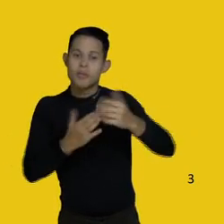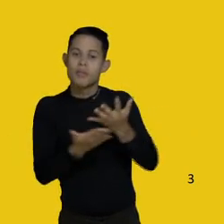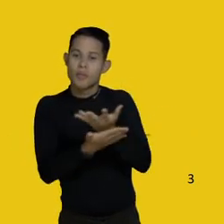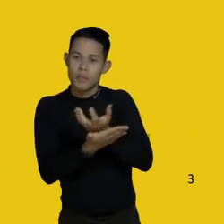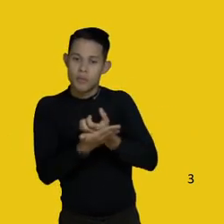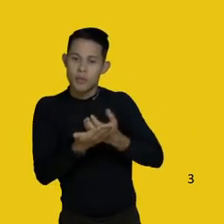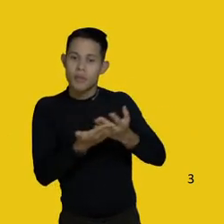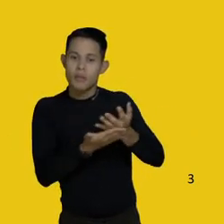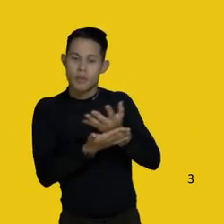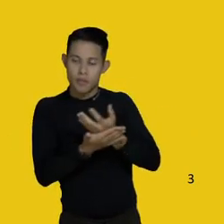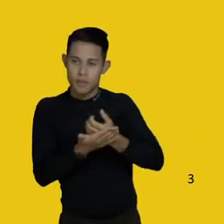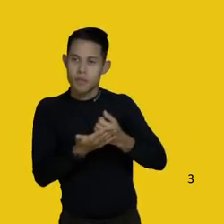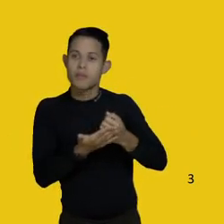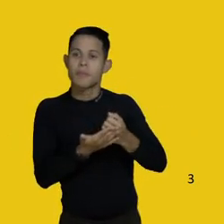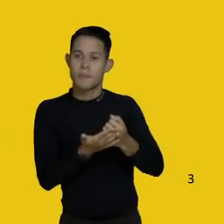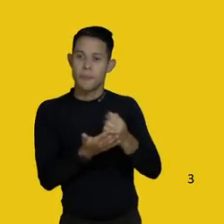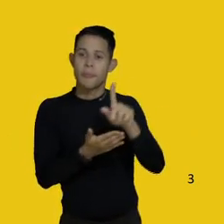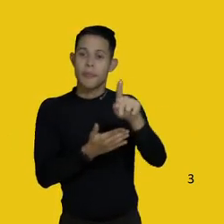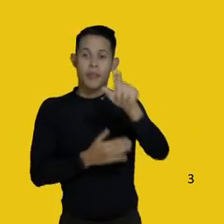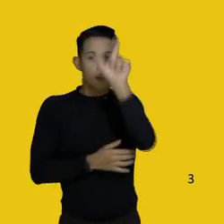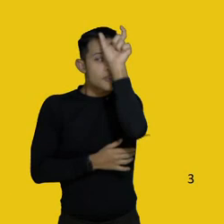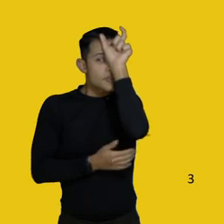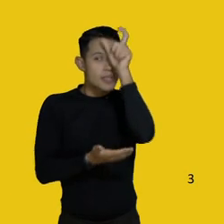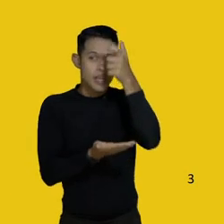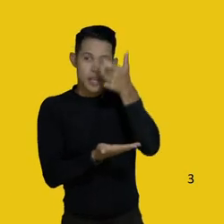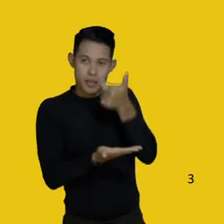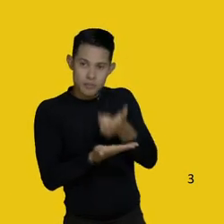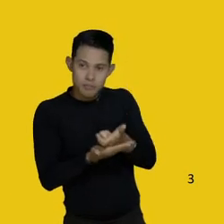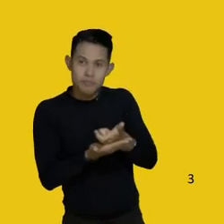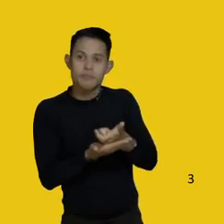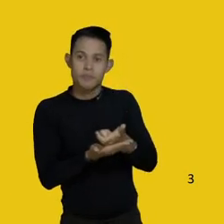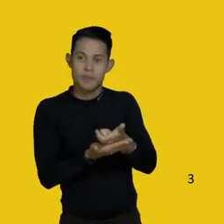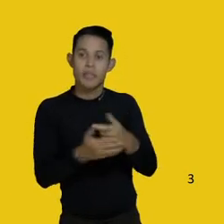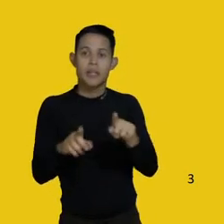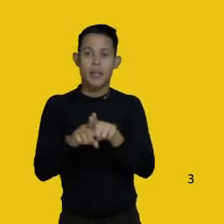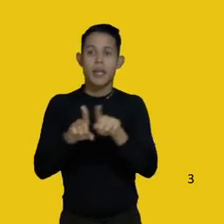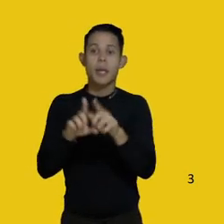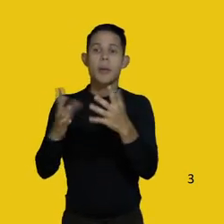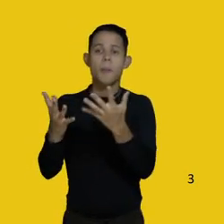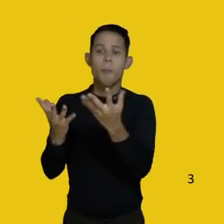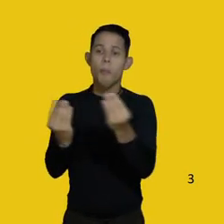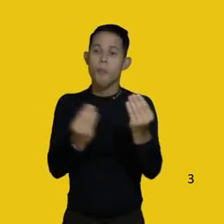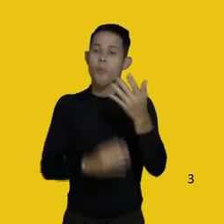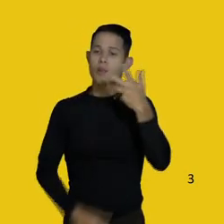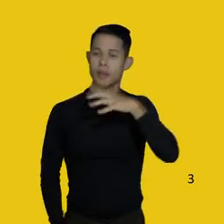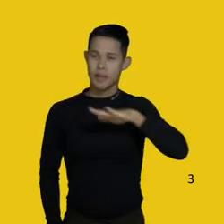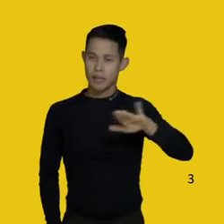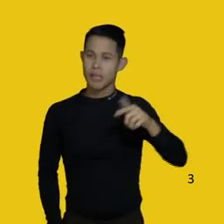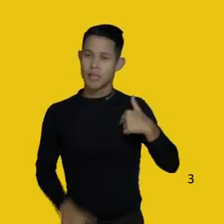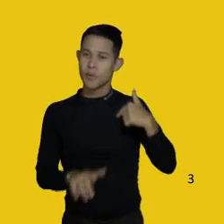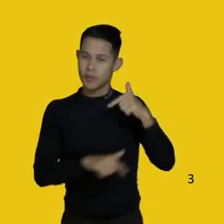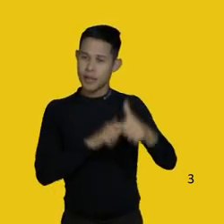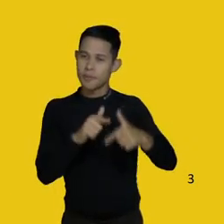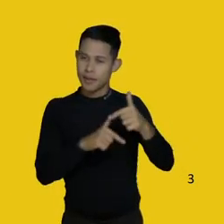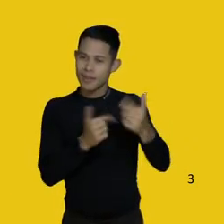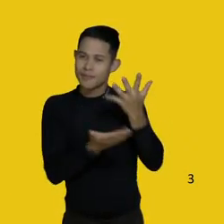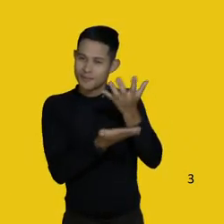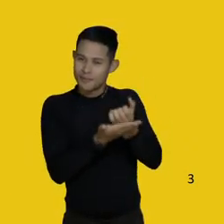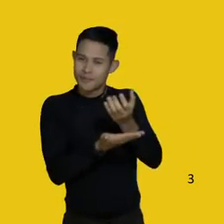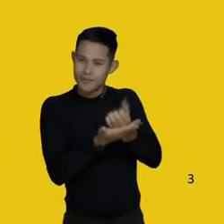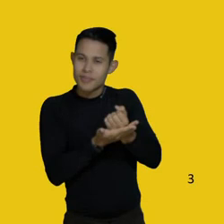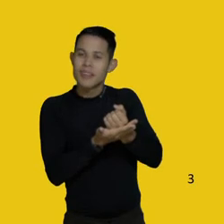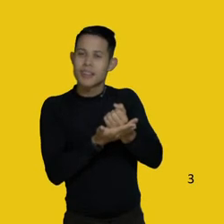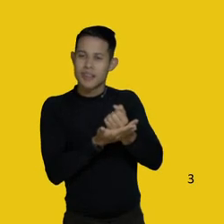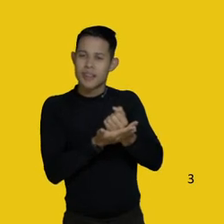principalmente pro disléxico e muitas crianças também tô alfabetizando crianças assim com deficiência intelectual